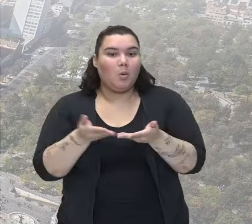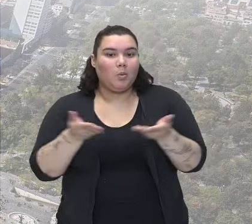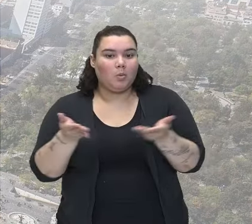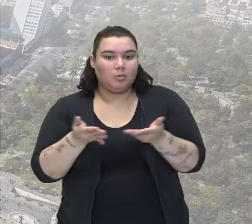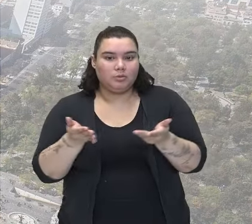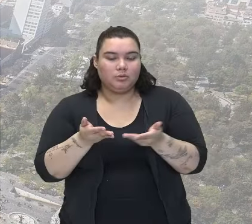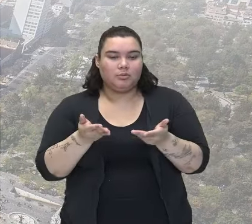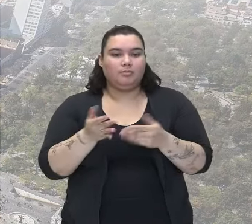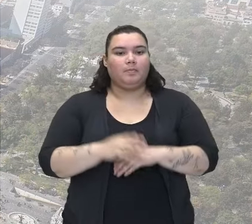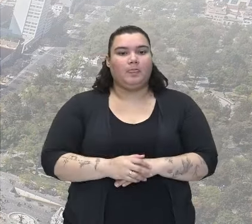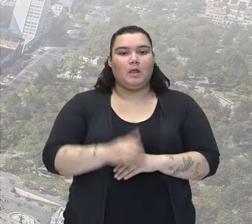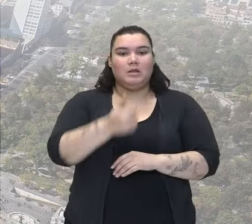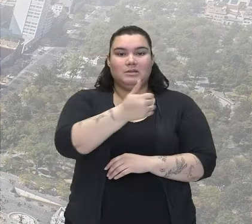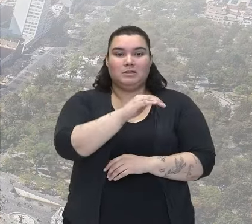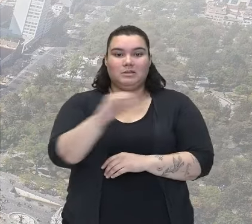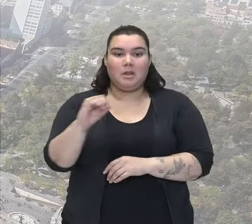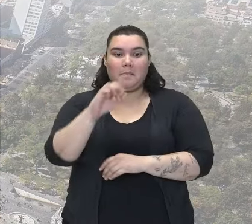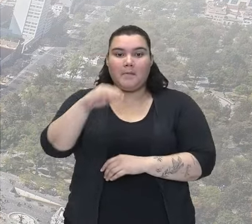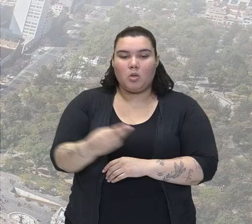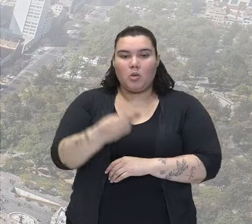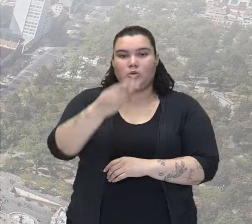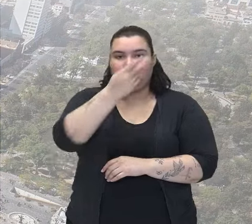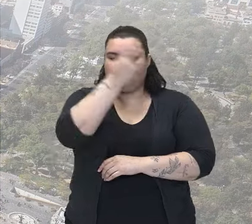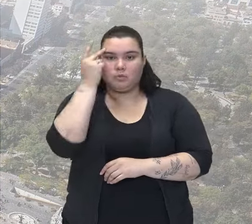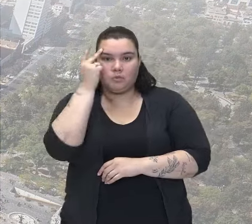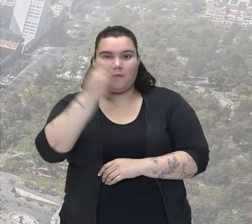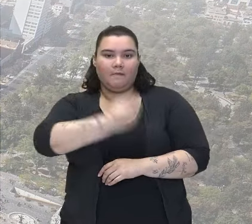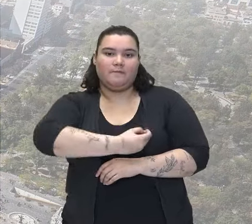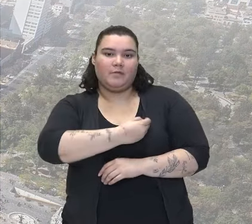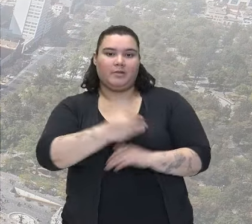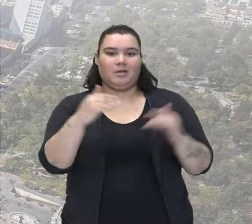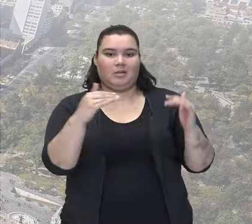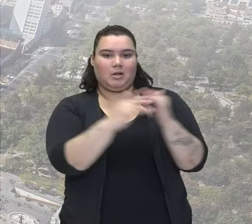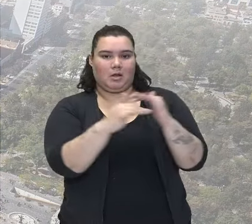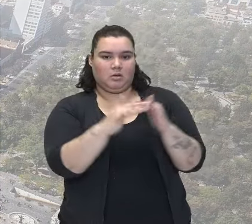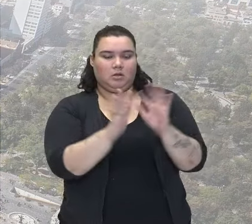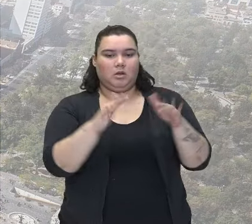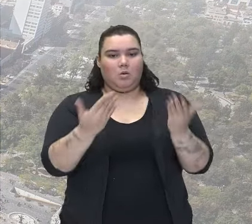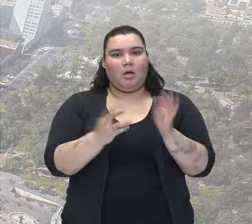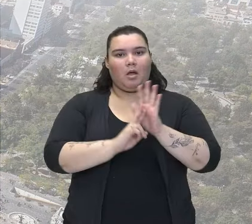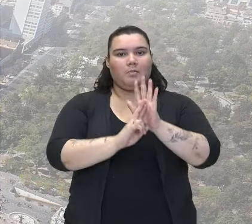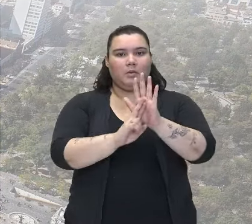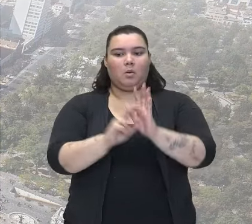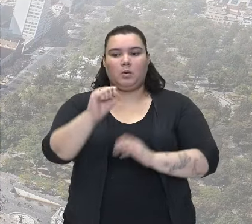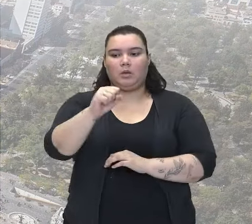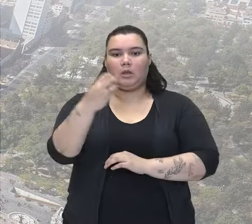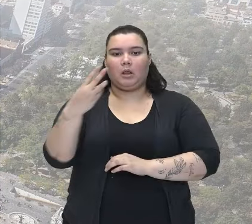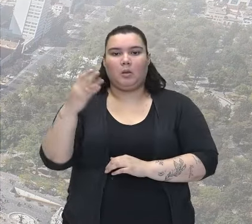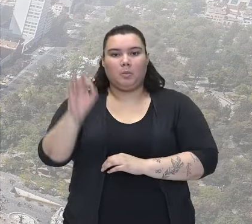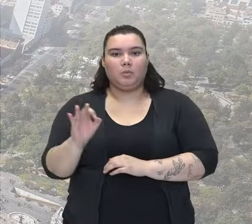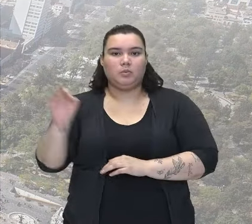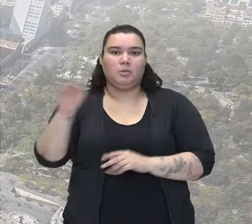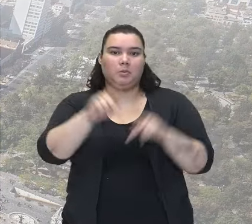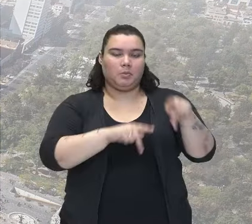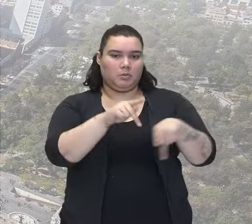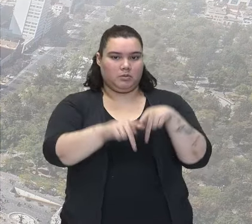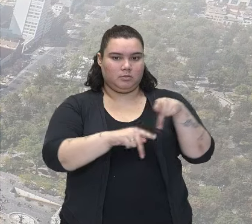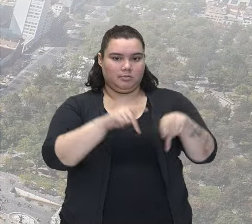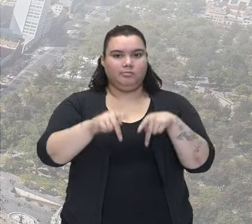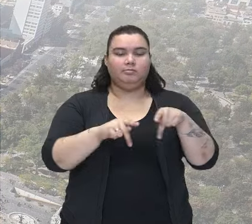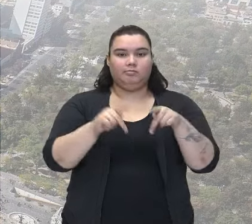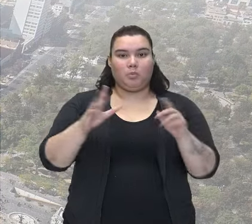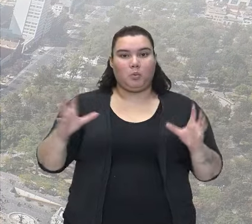está? 100 milhões de mexicanos vivem em cidades, gente. Isso representa aí cerca de 83% da